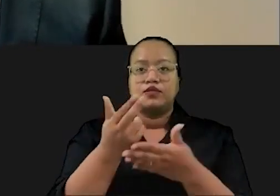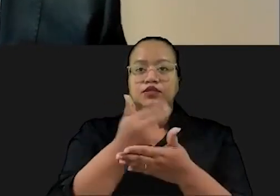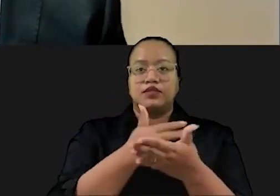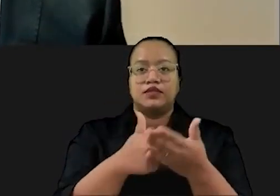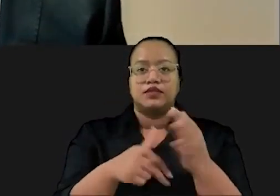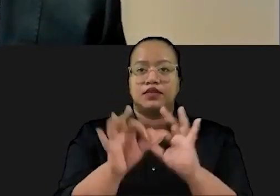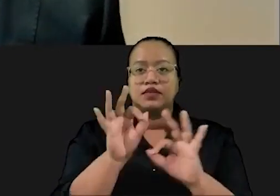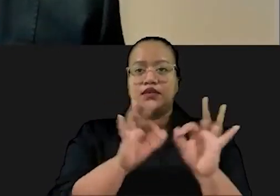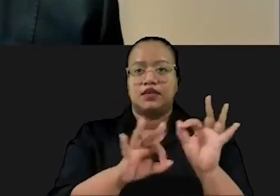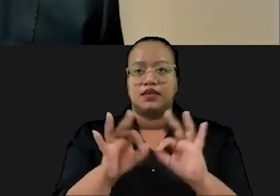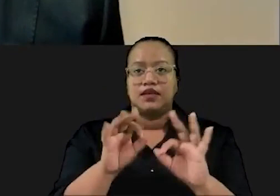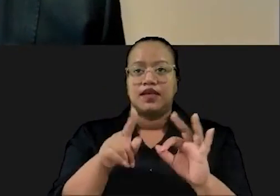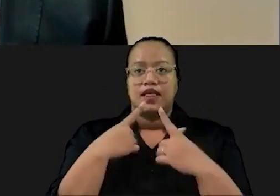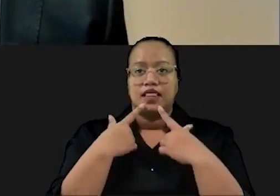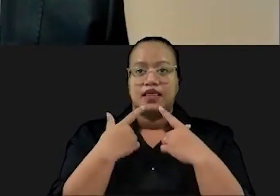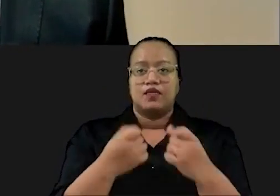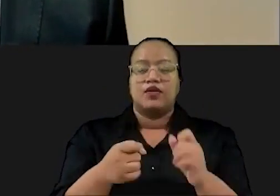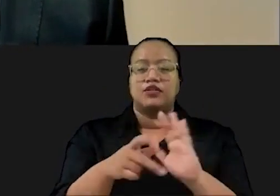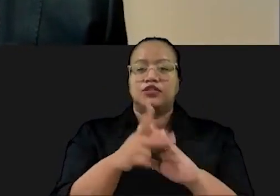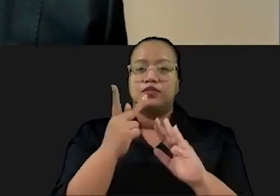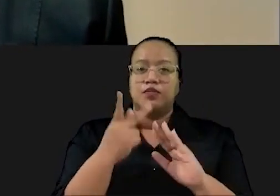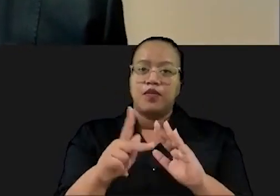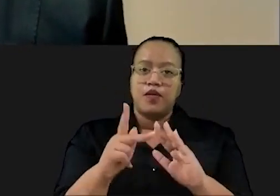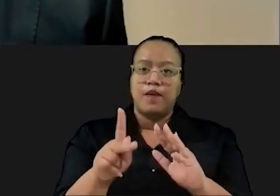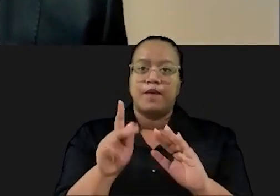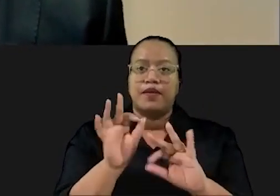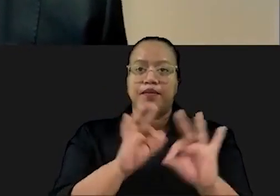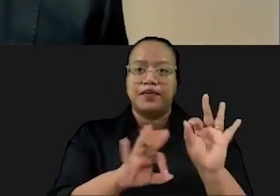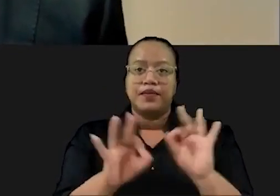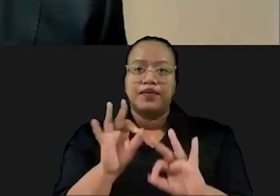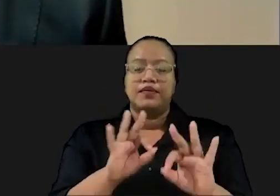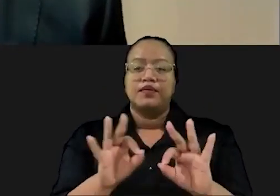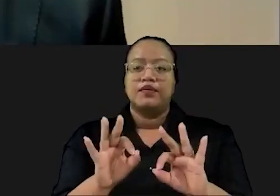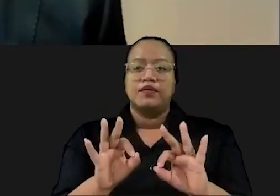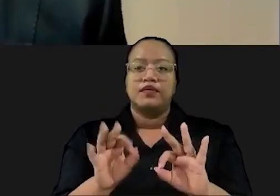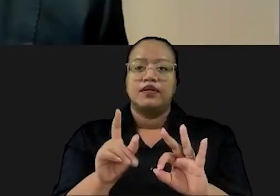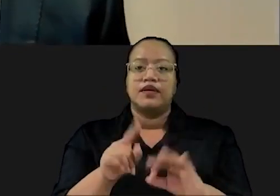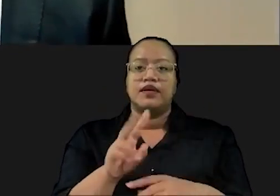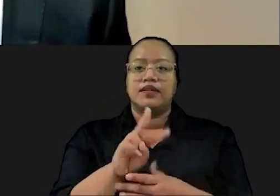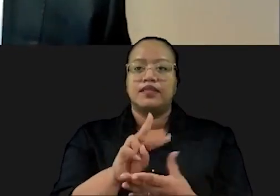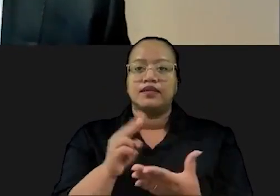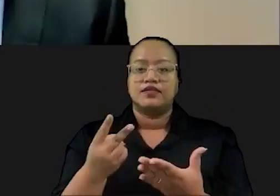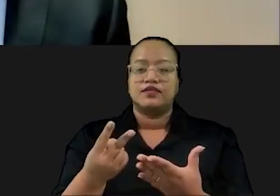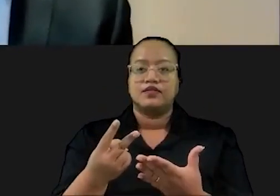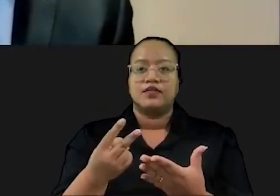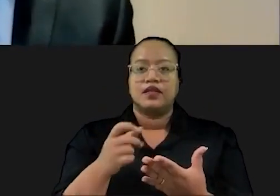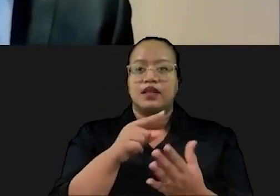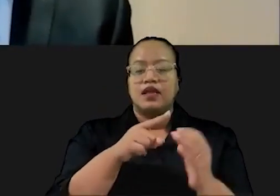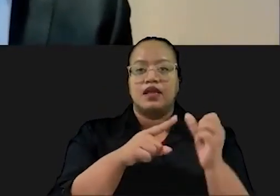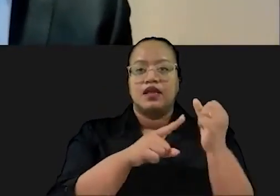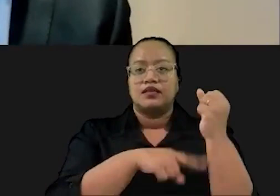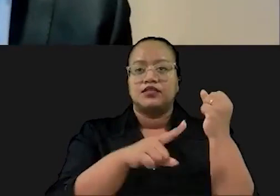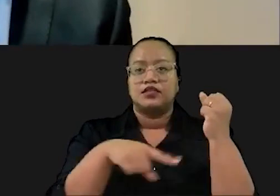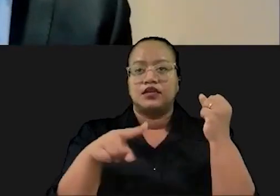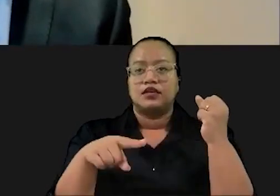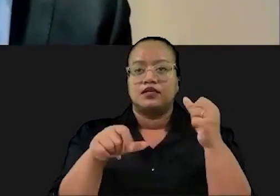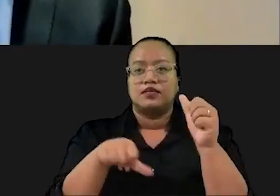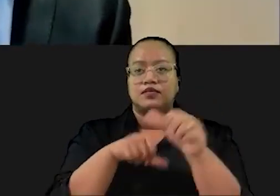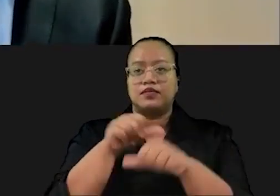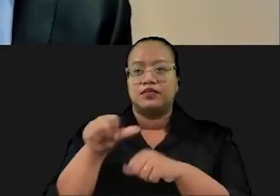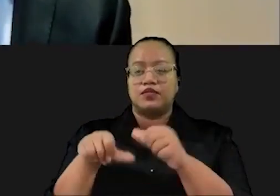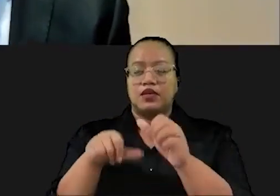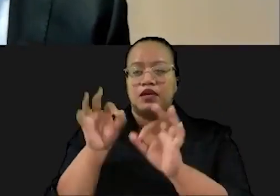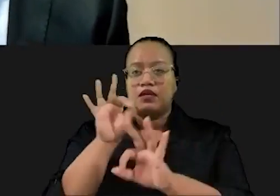para você transformar num gráfico, num diagrama visual, o conceito, essa